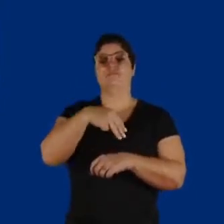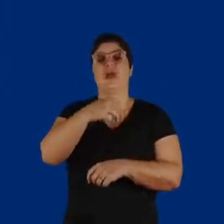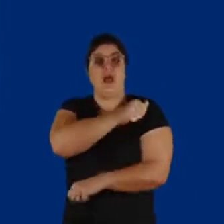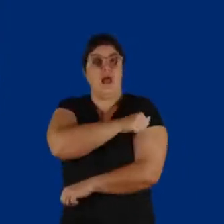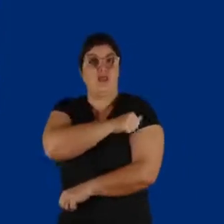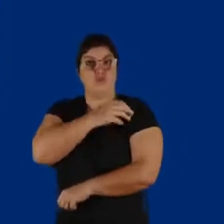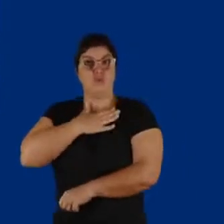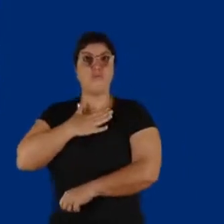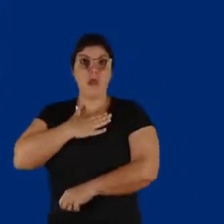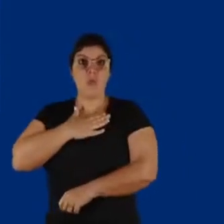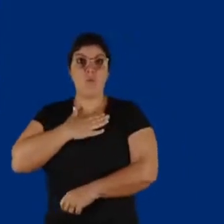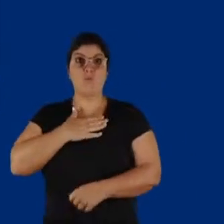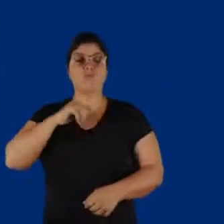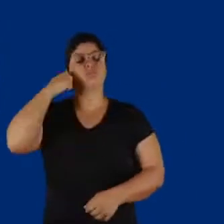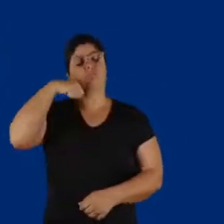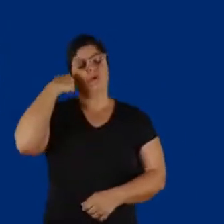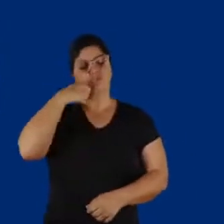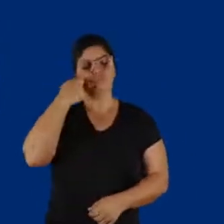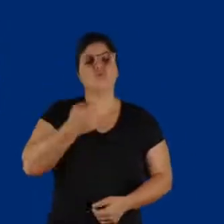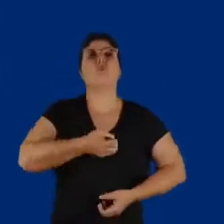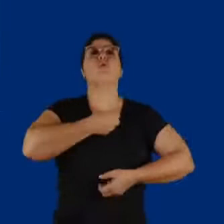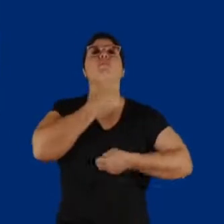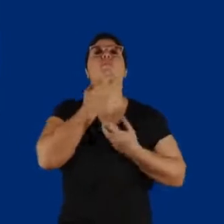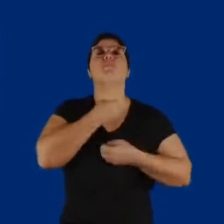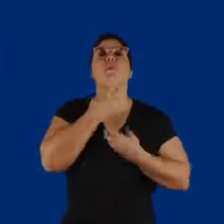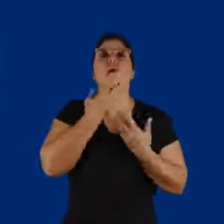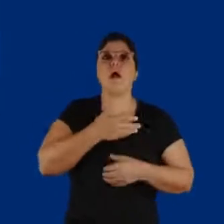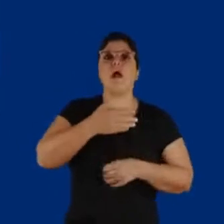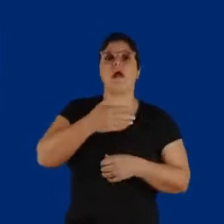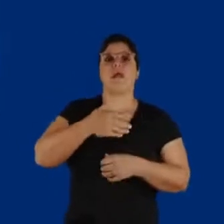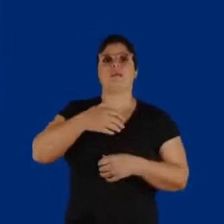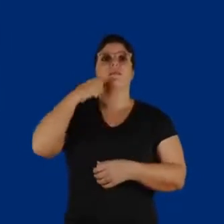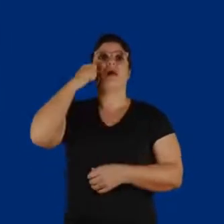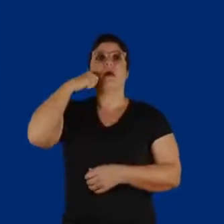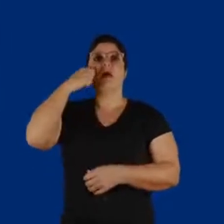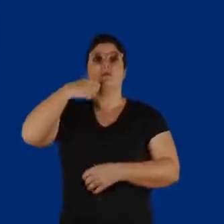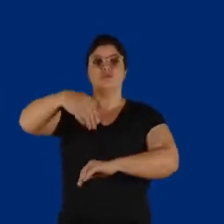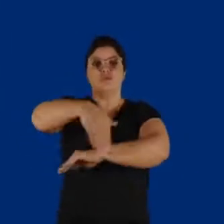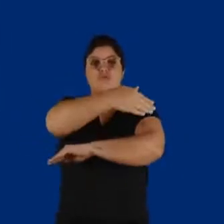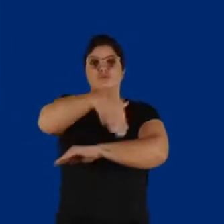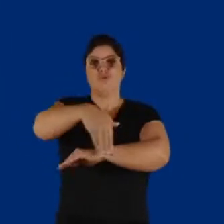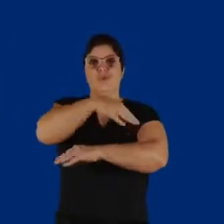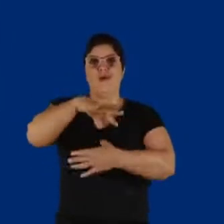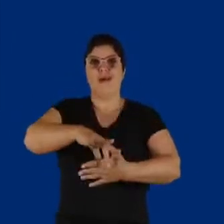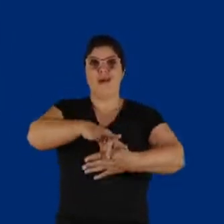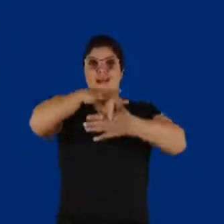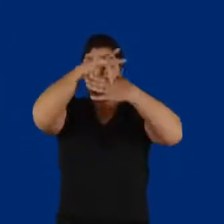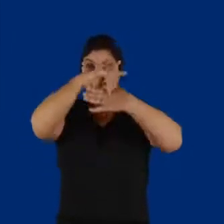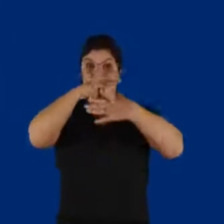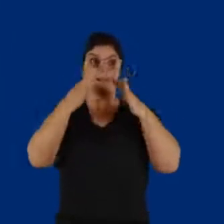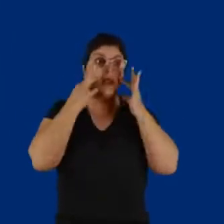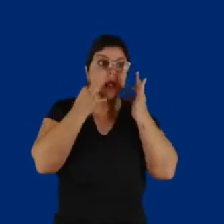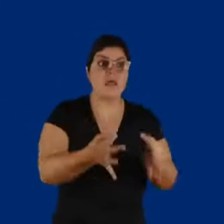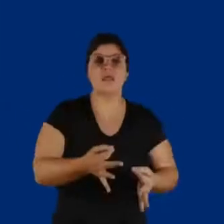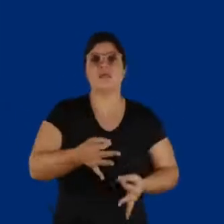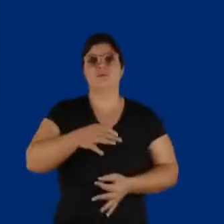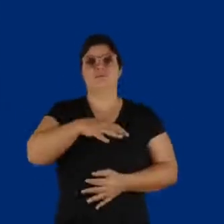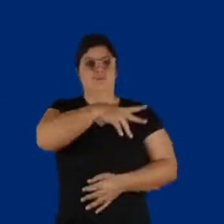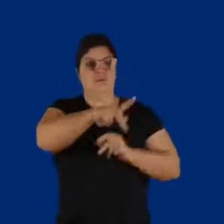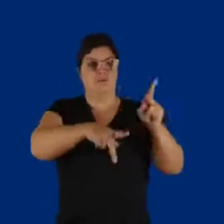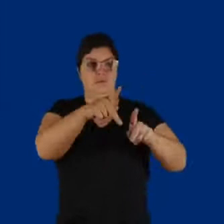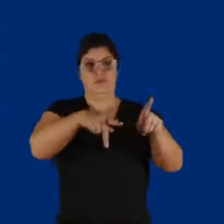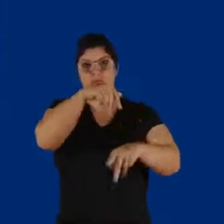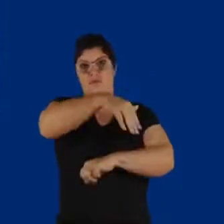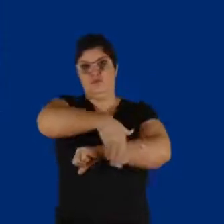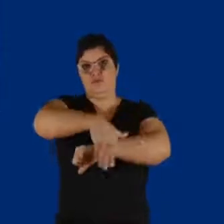é poeta, é ator de rua, é um líder na atenção da população de rua, né,